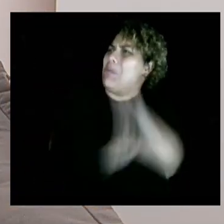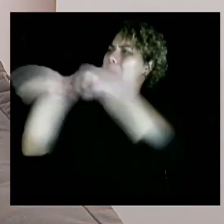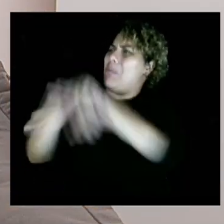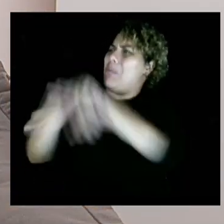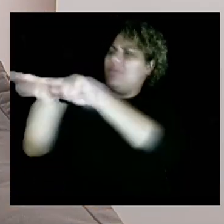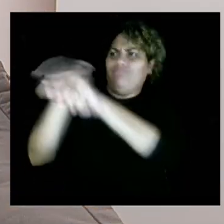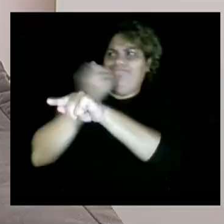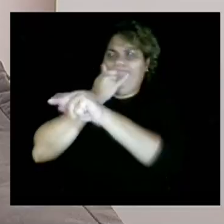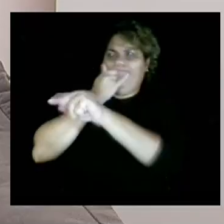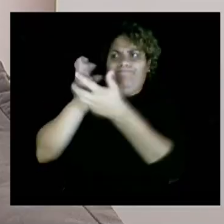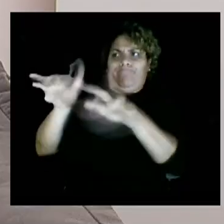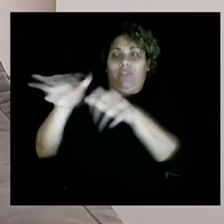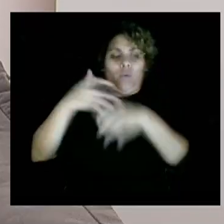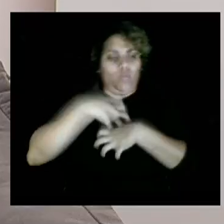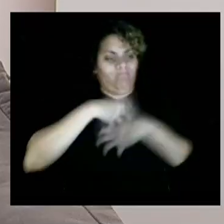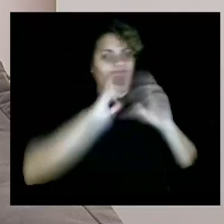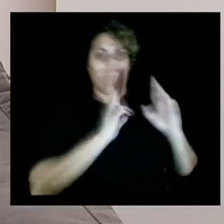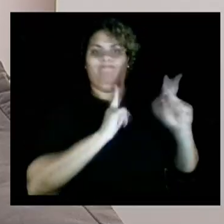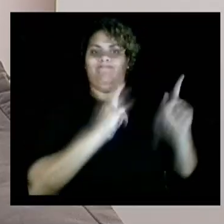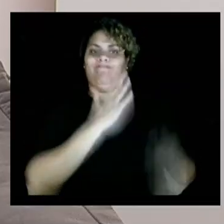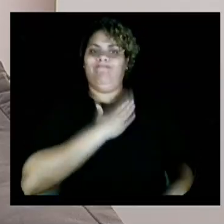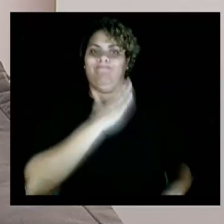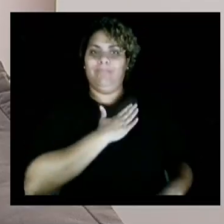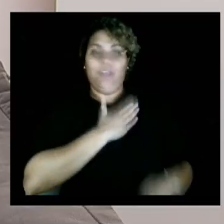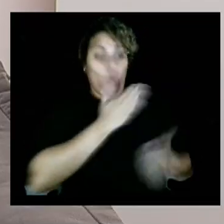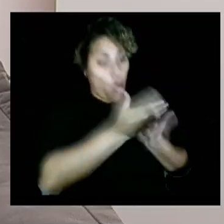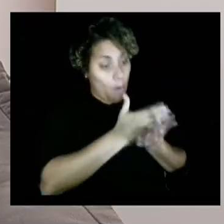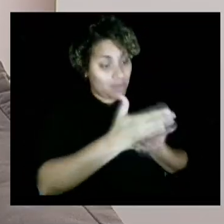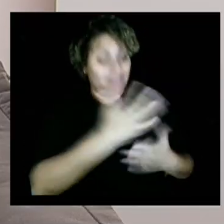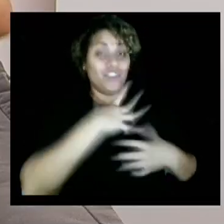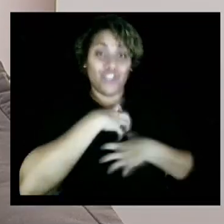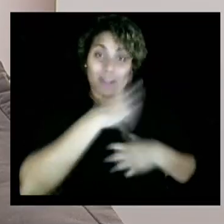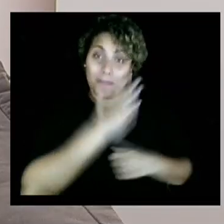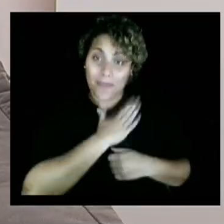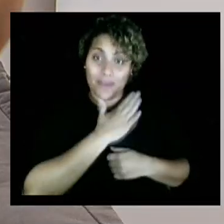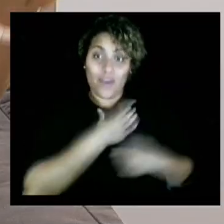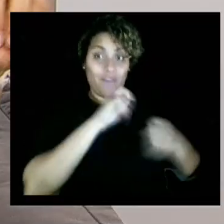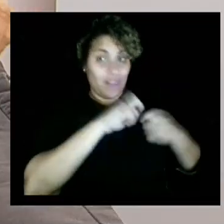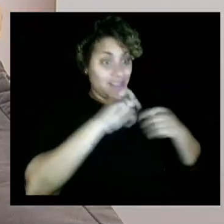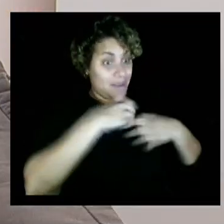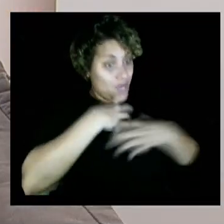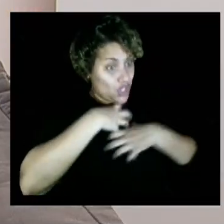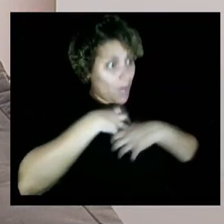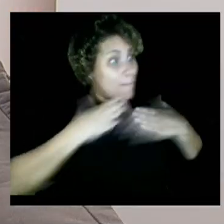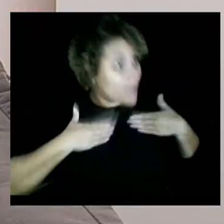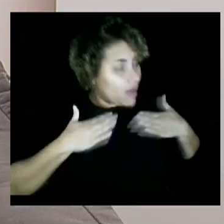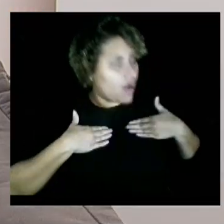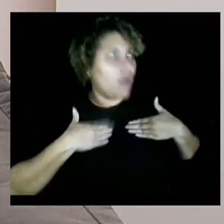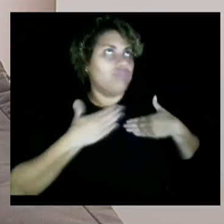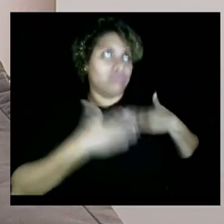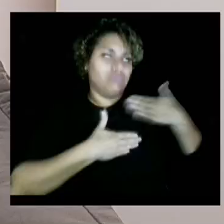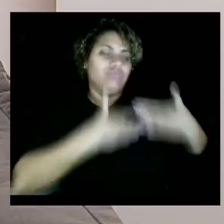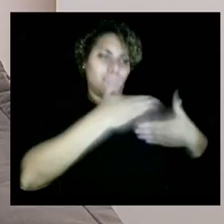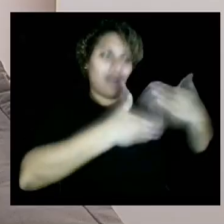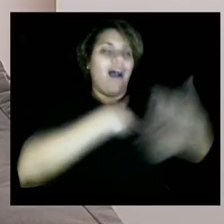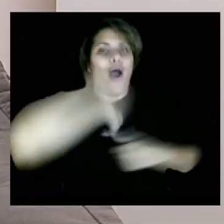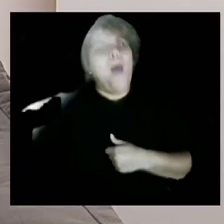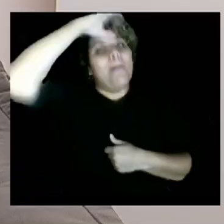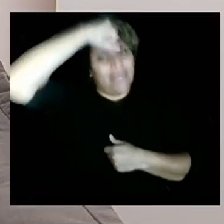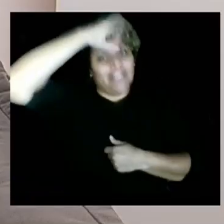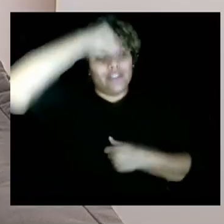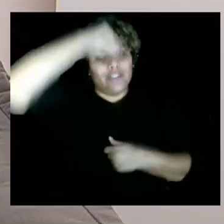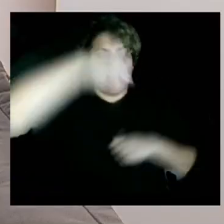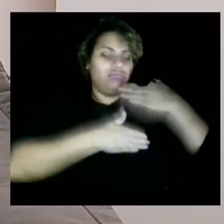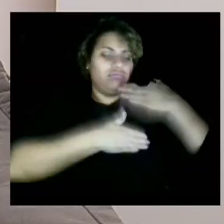que começar do meu jeito e fazer do meu jeito. E aí, tudo que eu aprendi, isso daí com toda certeza fez